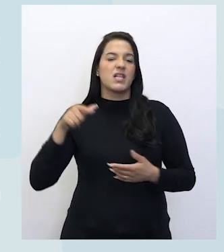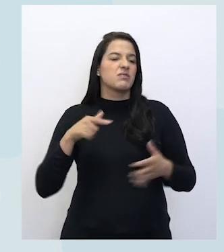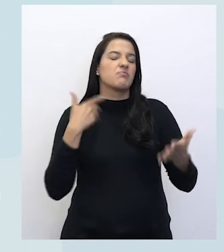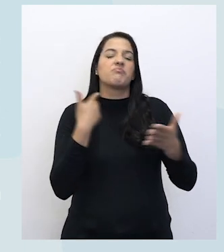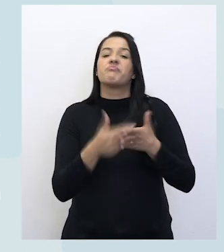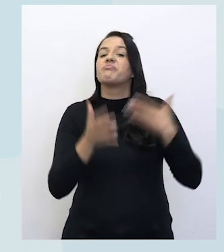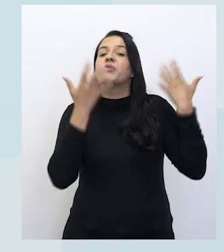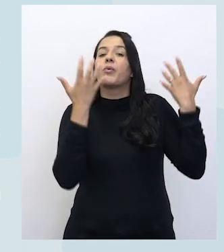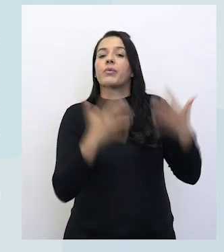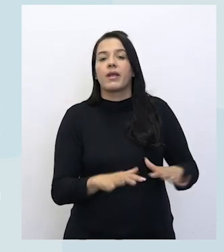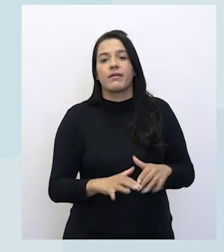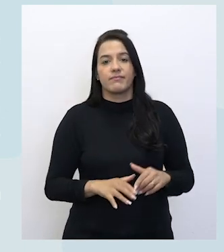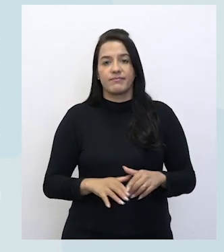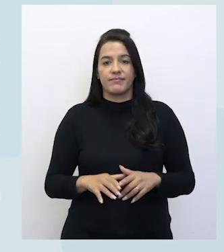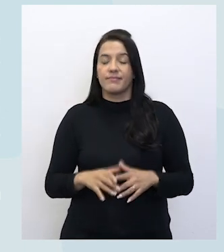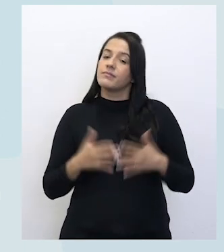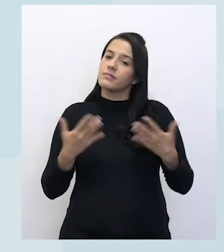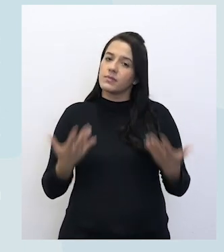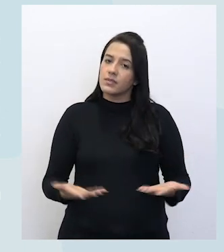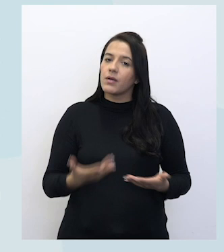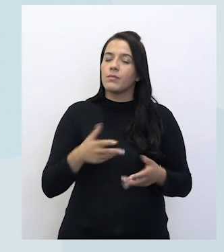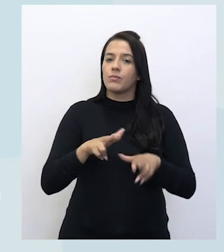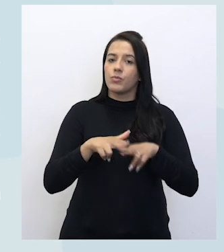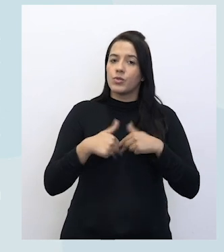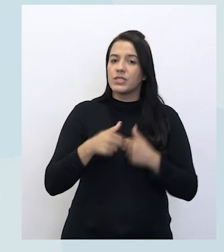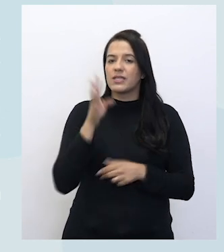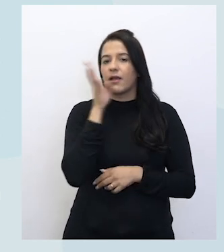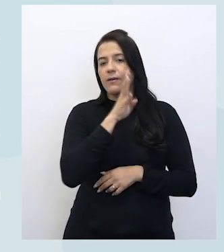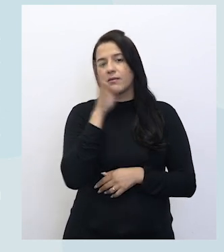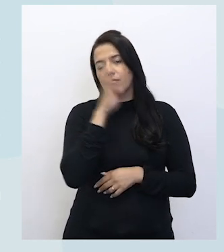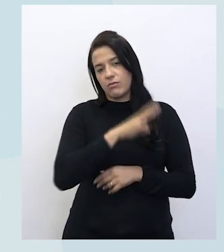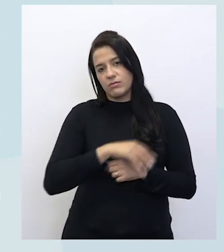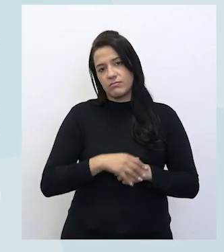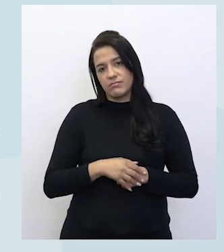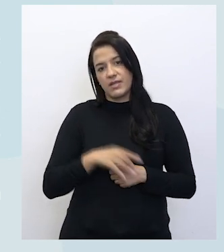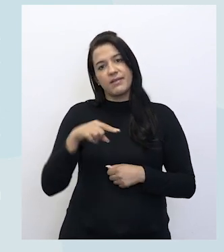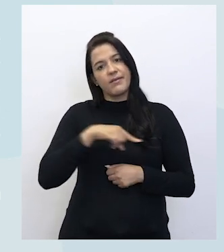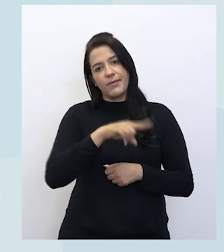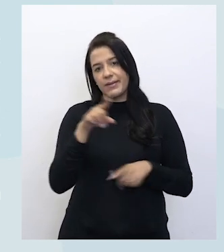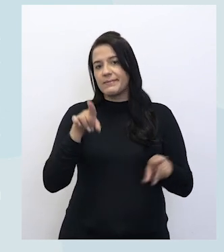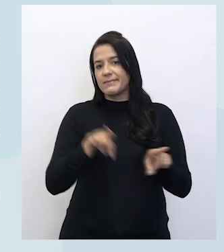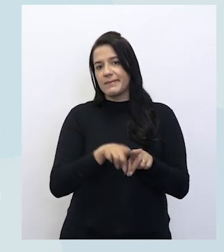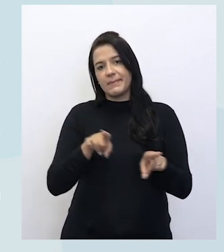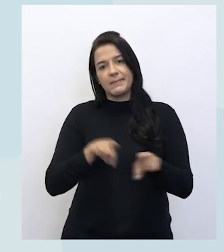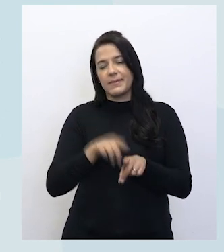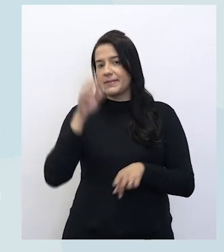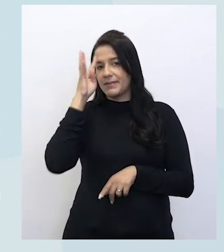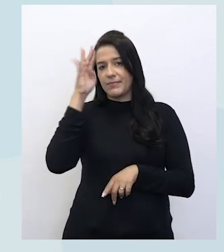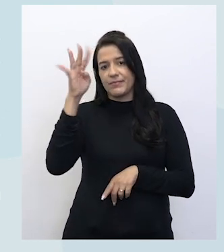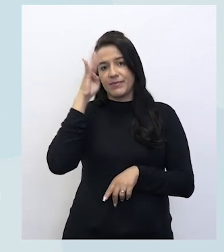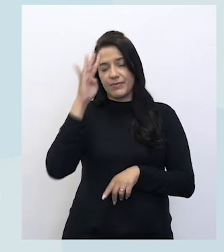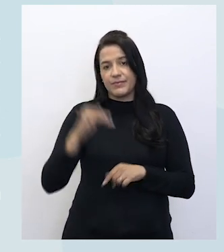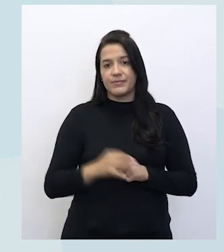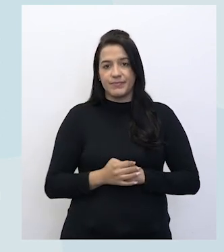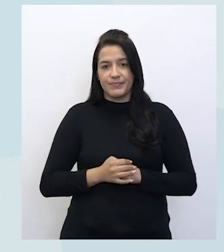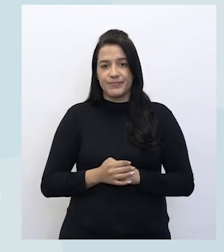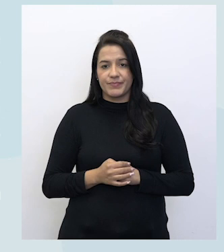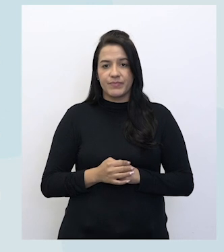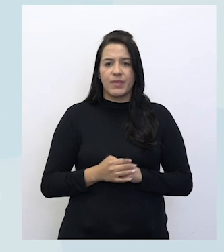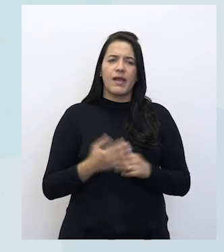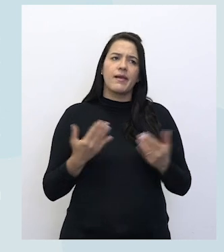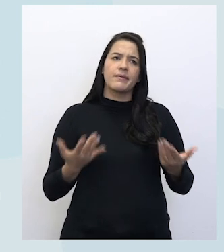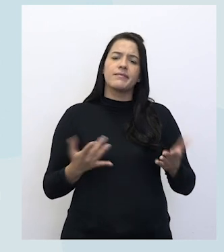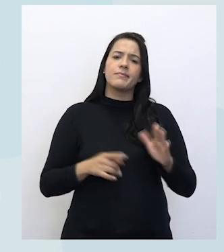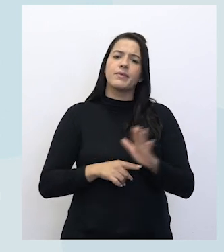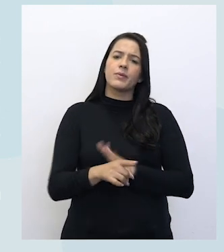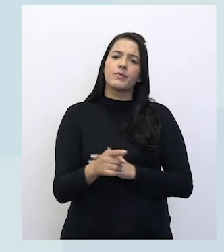saber mais. Por este motivo, os ignorantes também não filosofam, não é? Aí a gente se